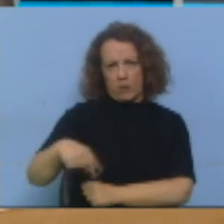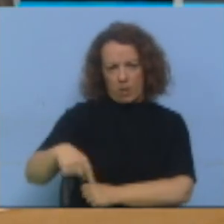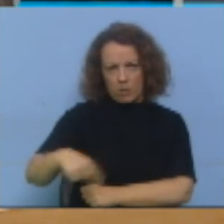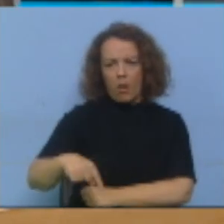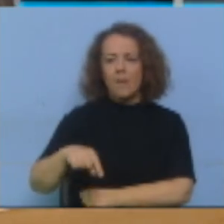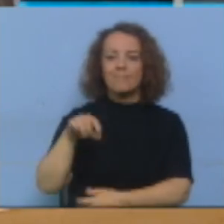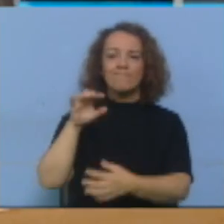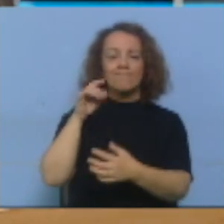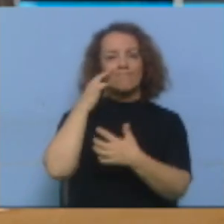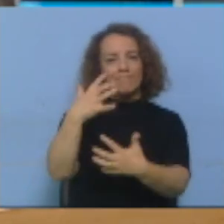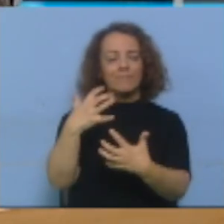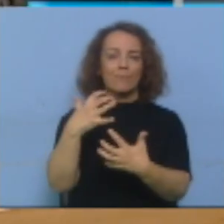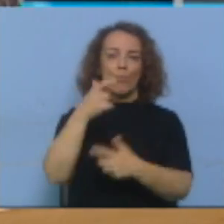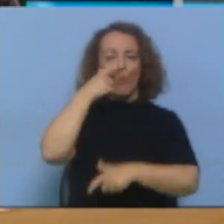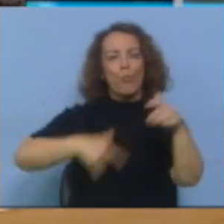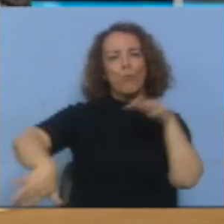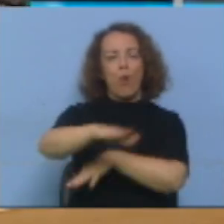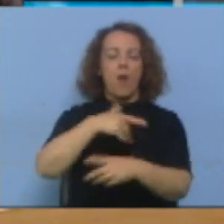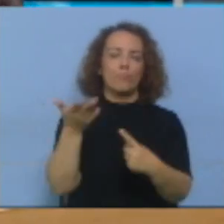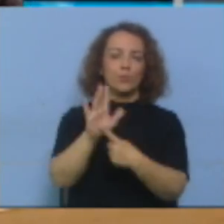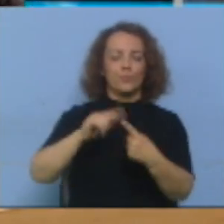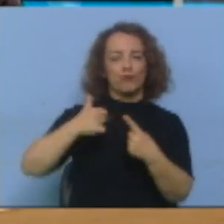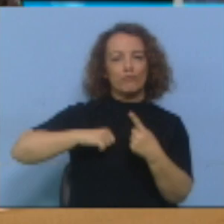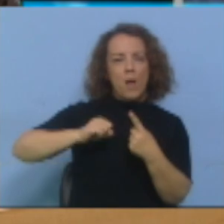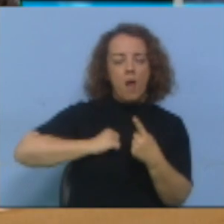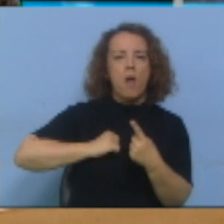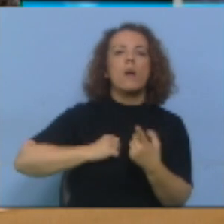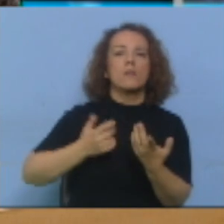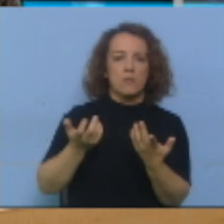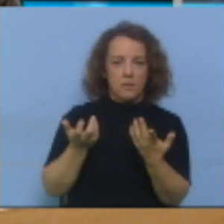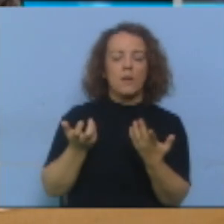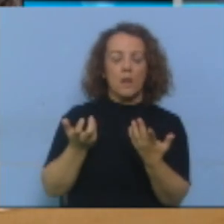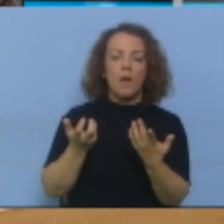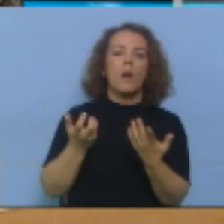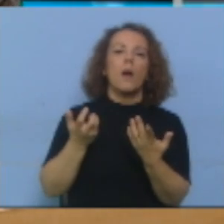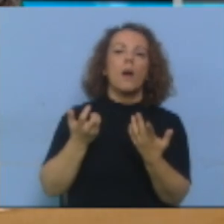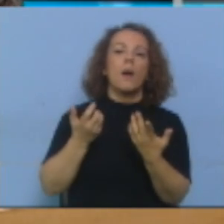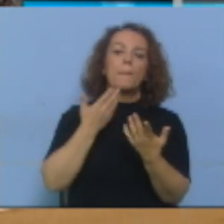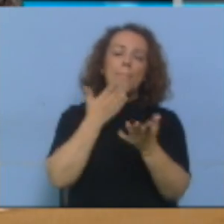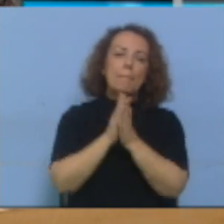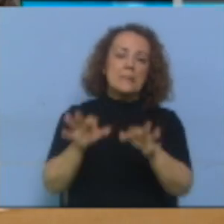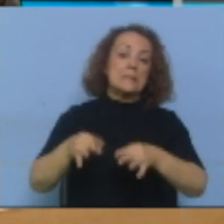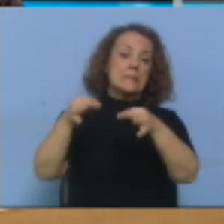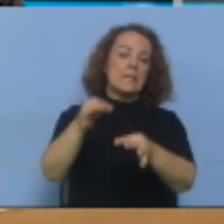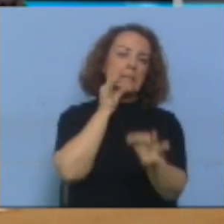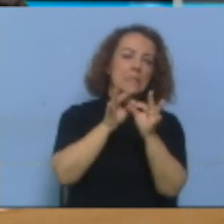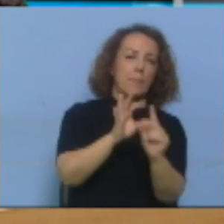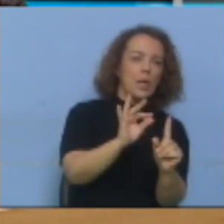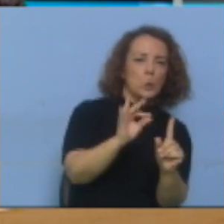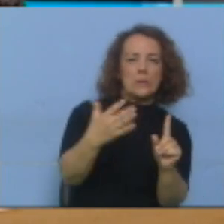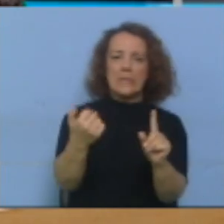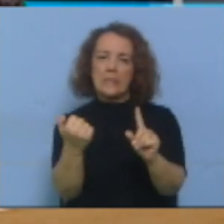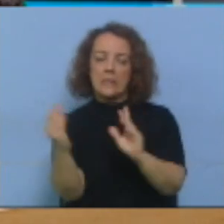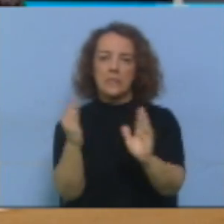sinais da religiosidade popular, concretamente Espanha, que tem famosos, que se adie para setembro, para 14 e 15 de setembro, 14 de